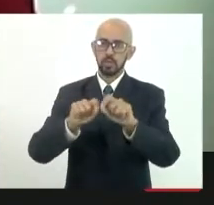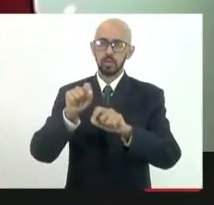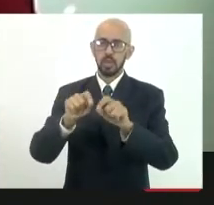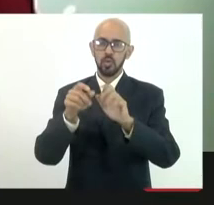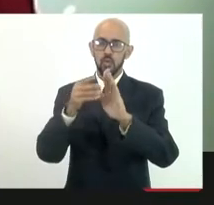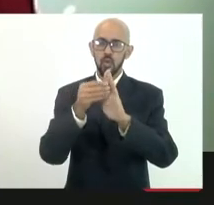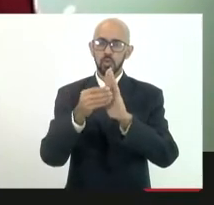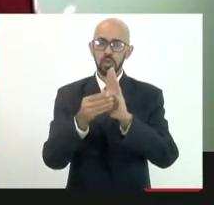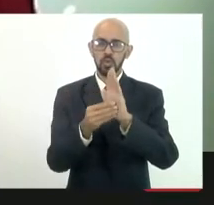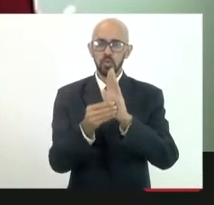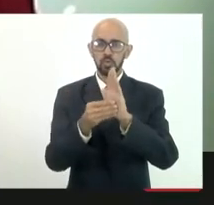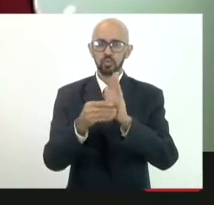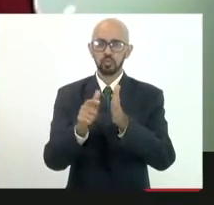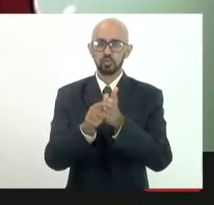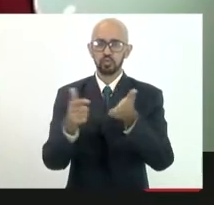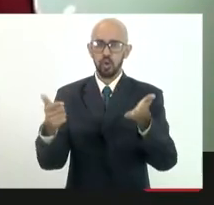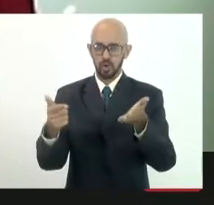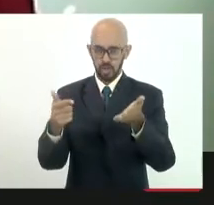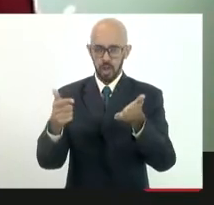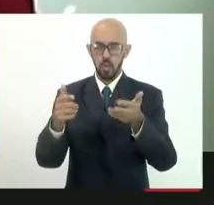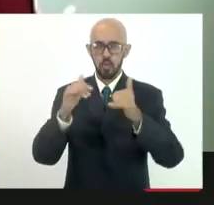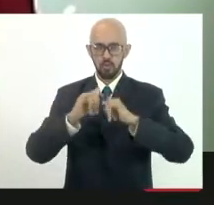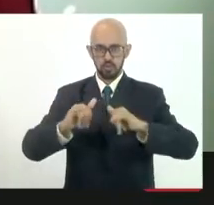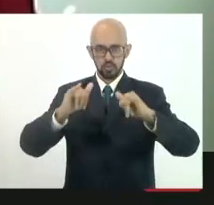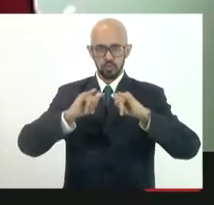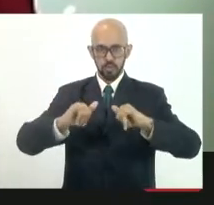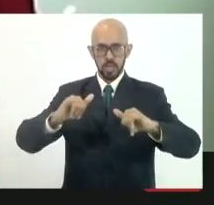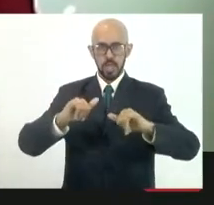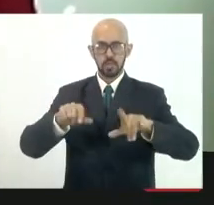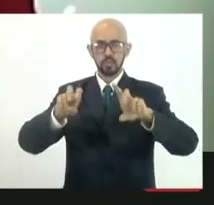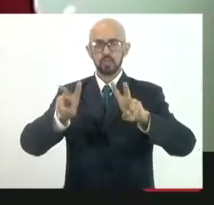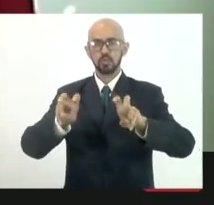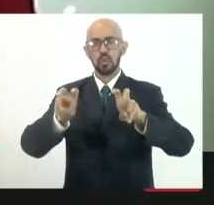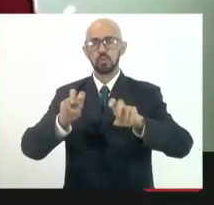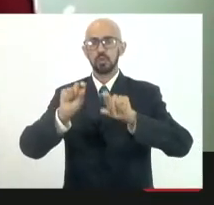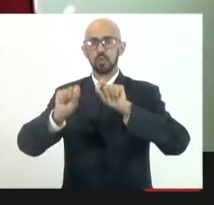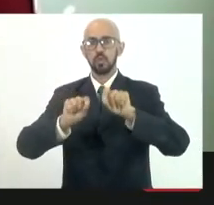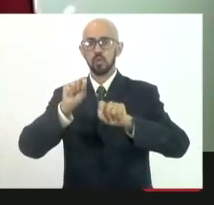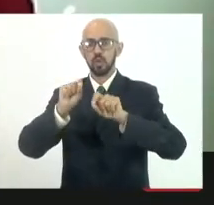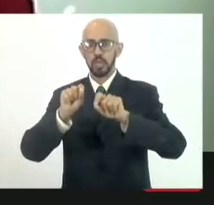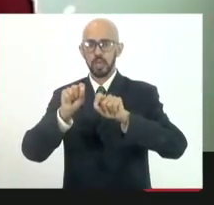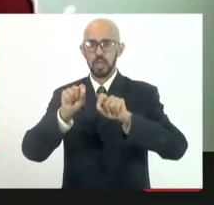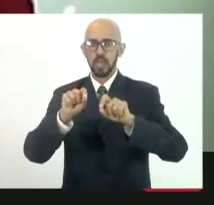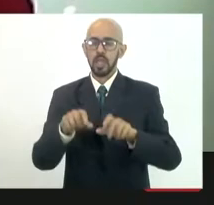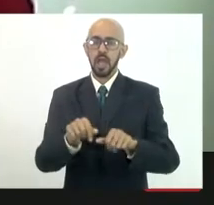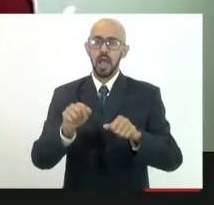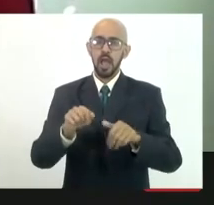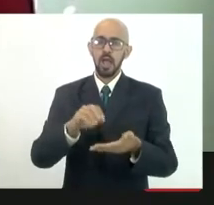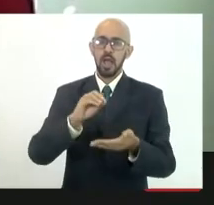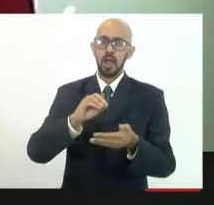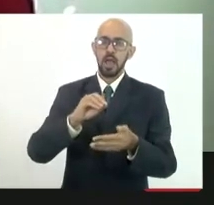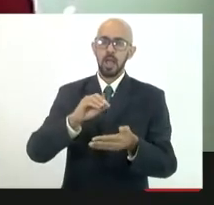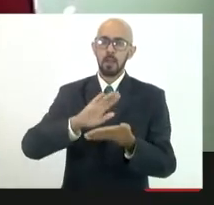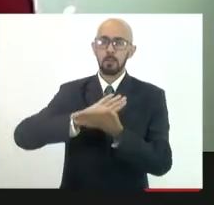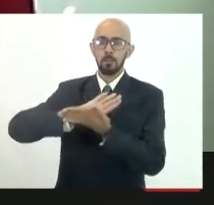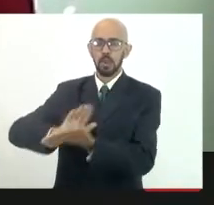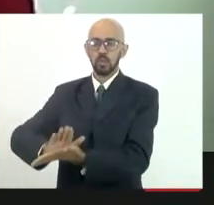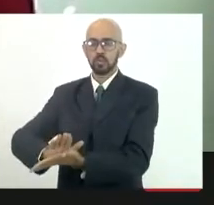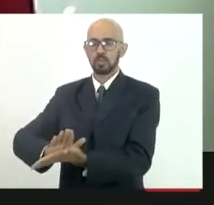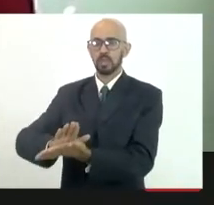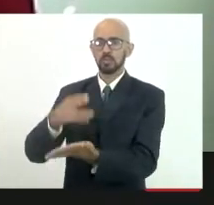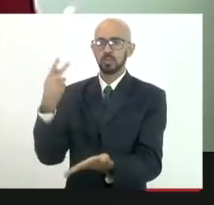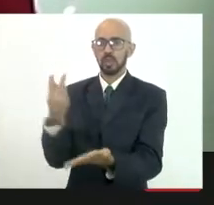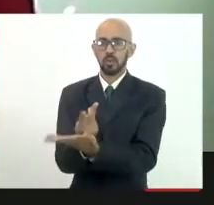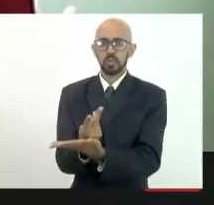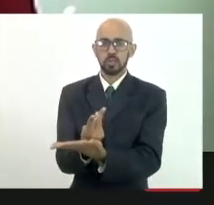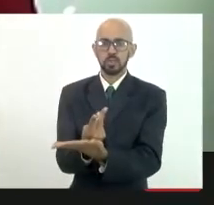divulgada no jornal de grande circulação a respeito da questão da intolerância que está abrangendo